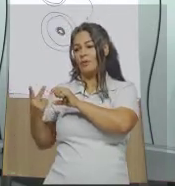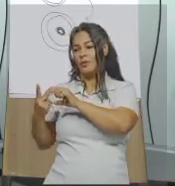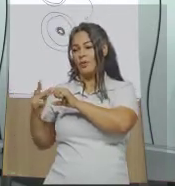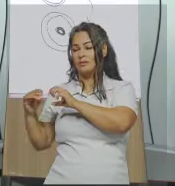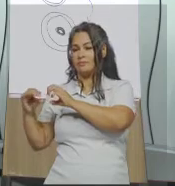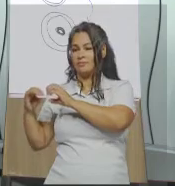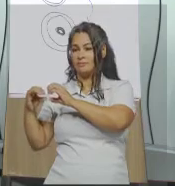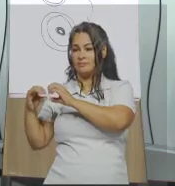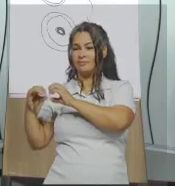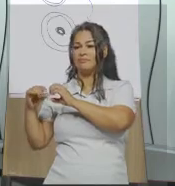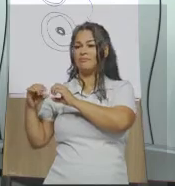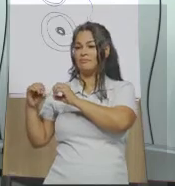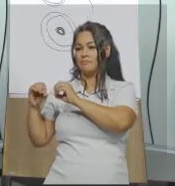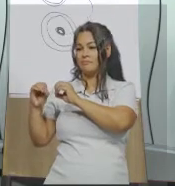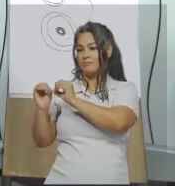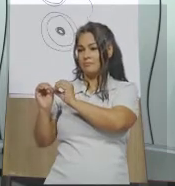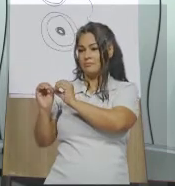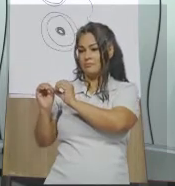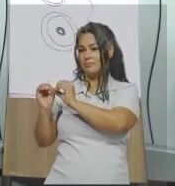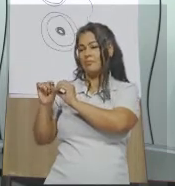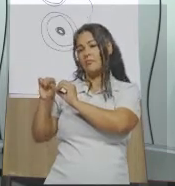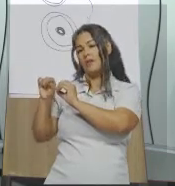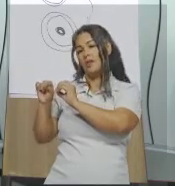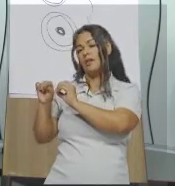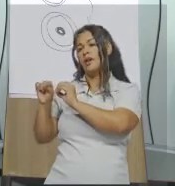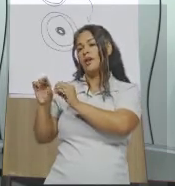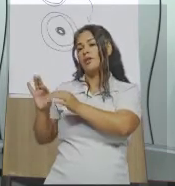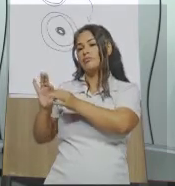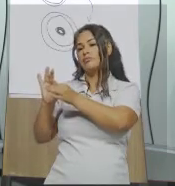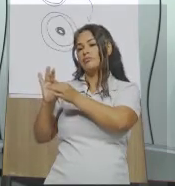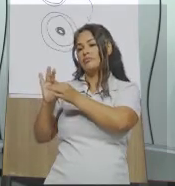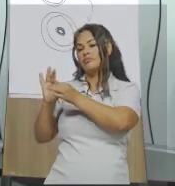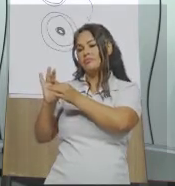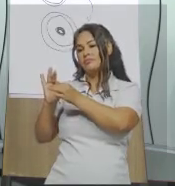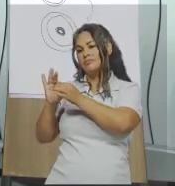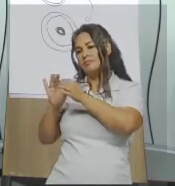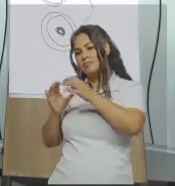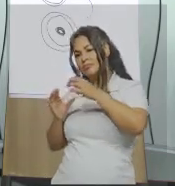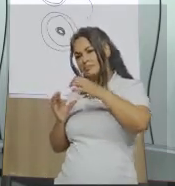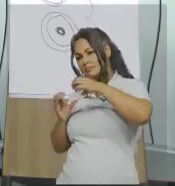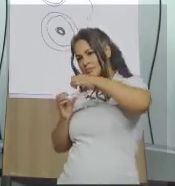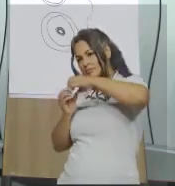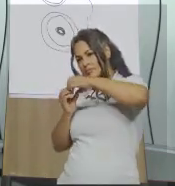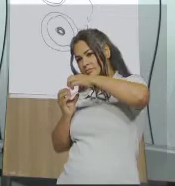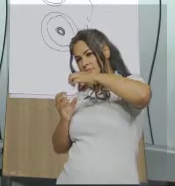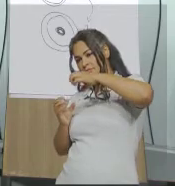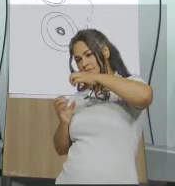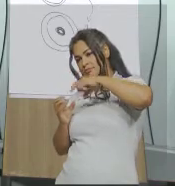a adenohipófise, formando os dois juntos essa glândula hipófise.